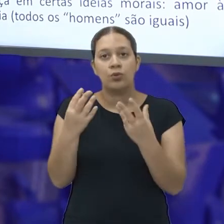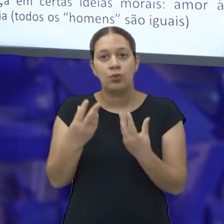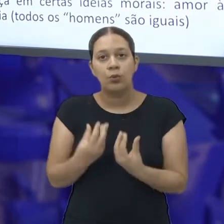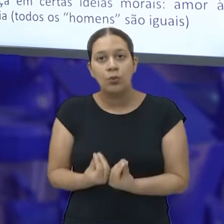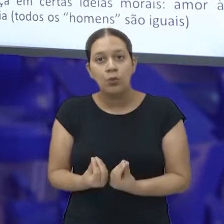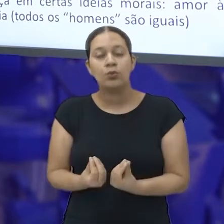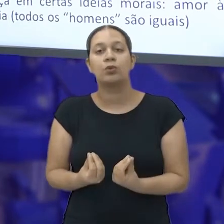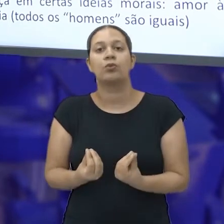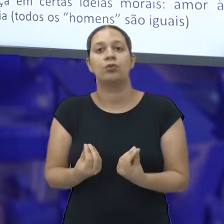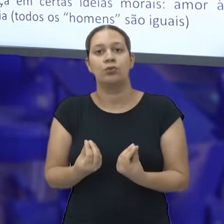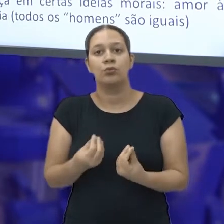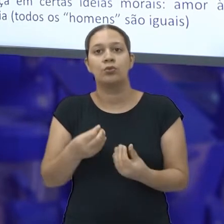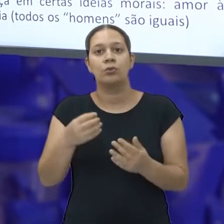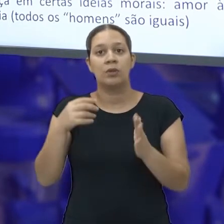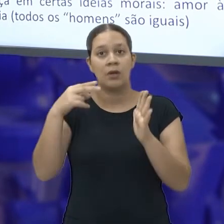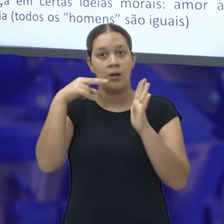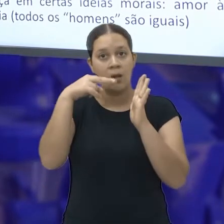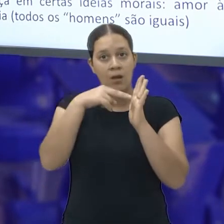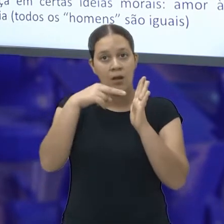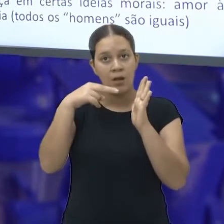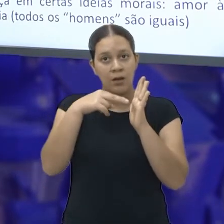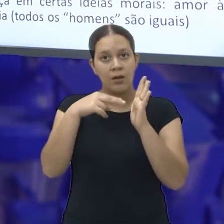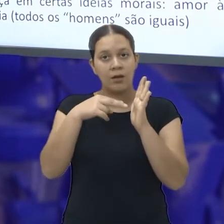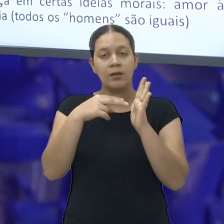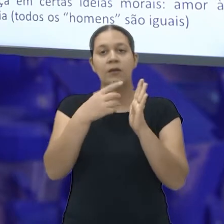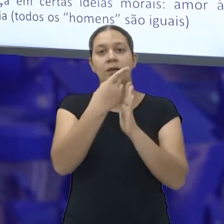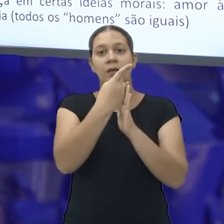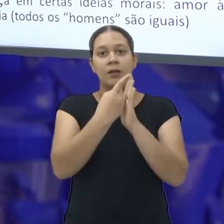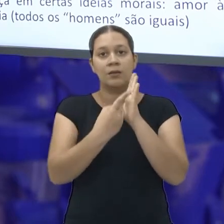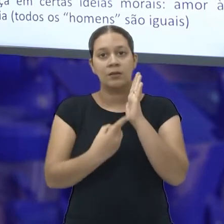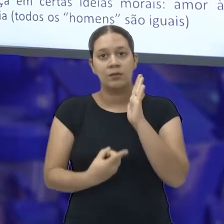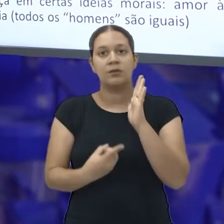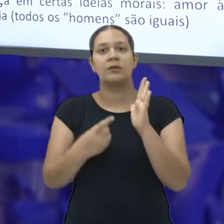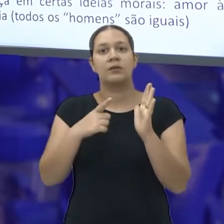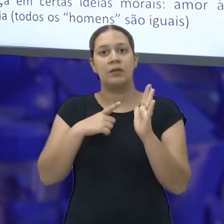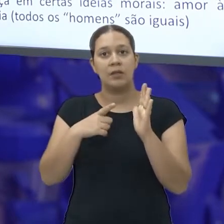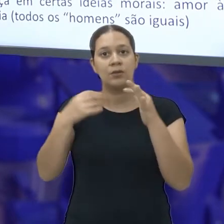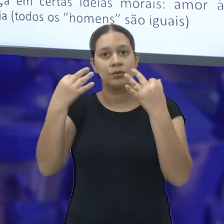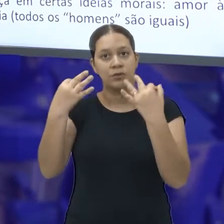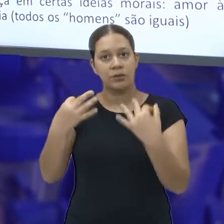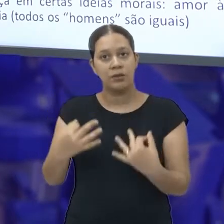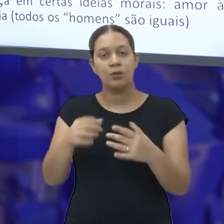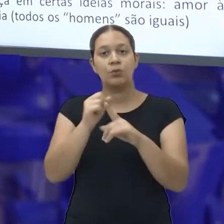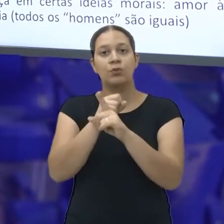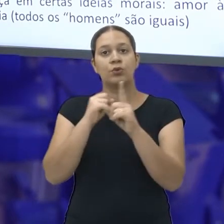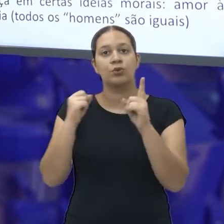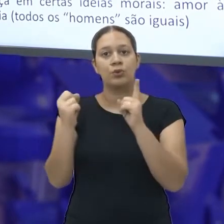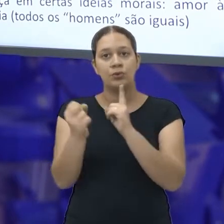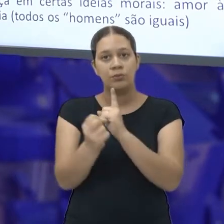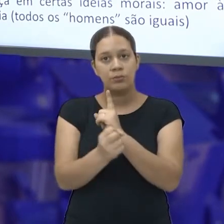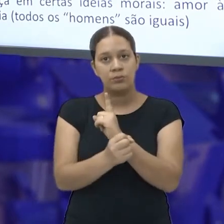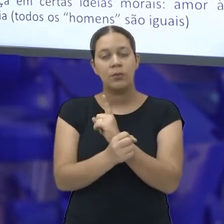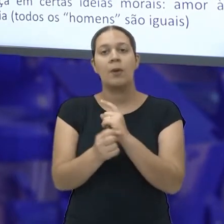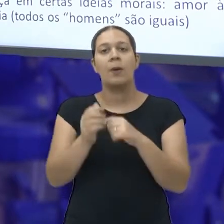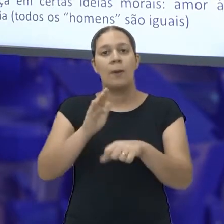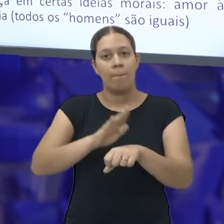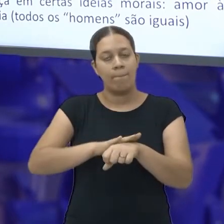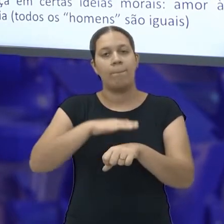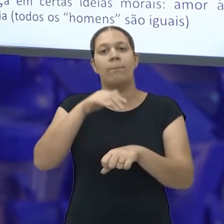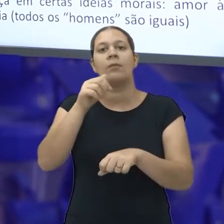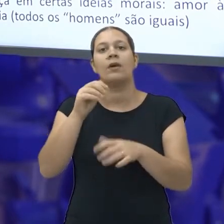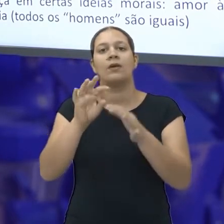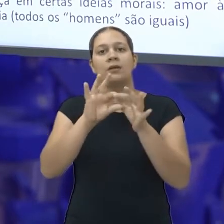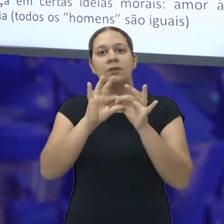mundo levasse em conta essa declaração, a gente teria, de certeza, uma sociedade mais